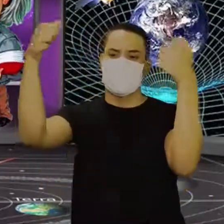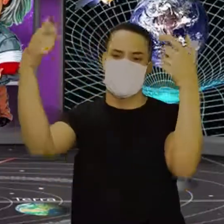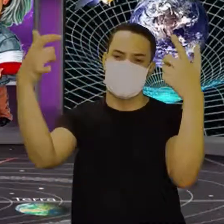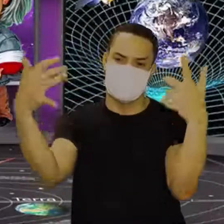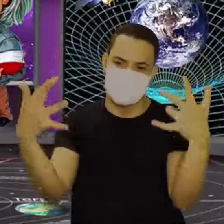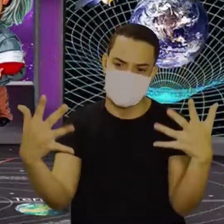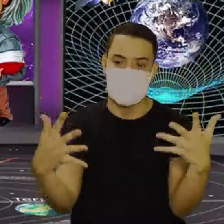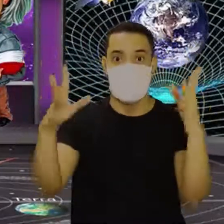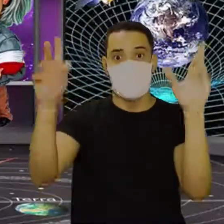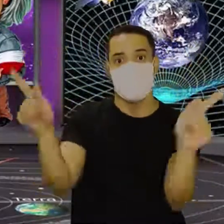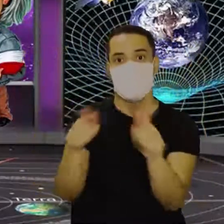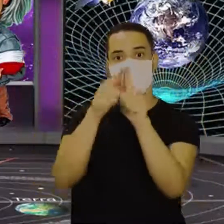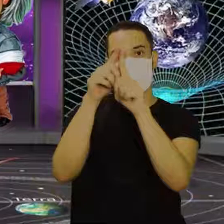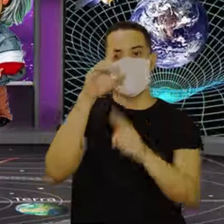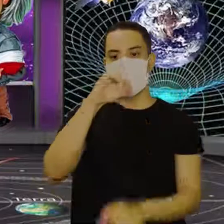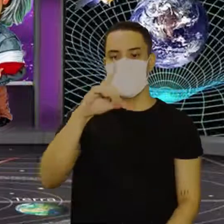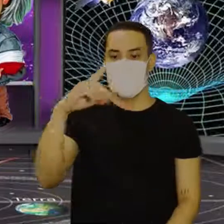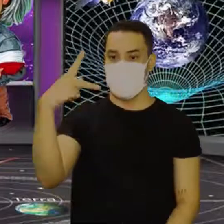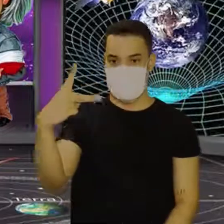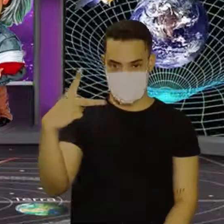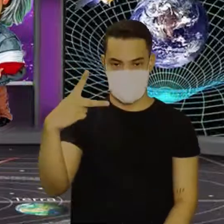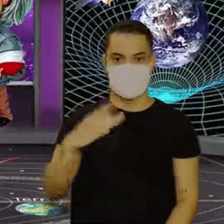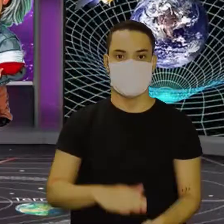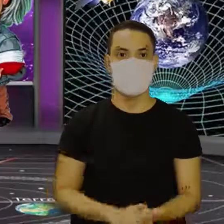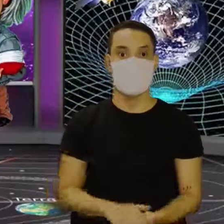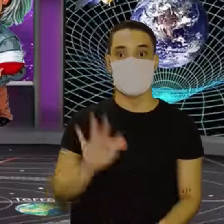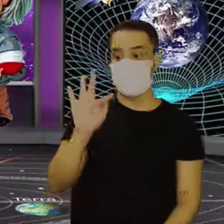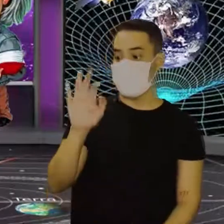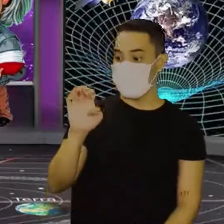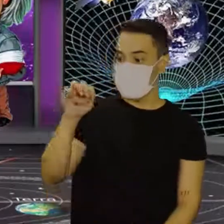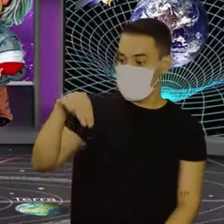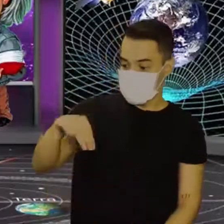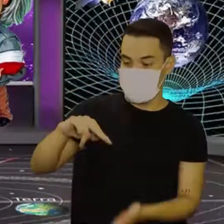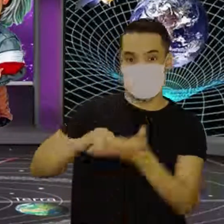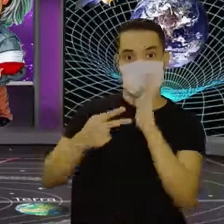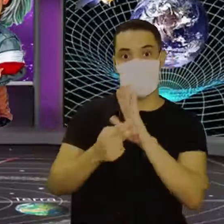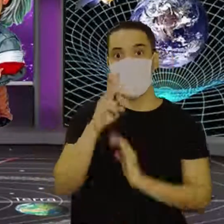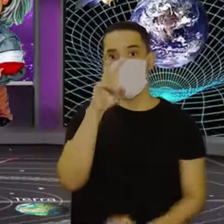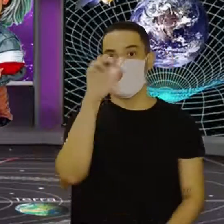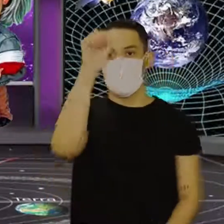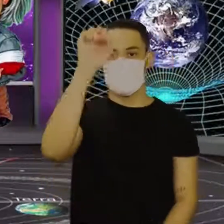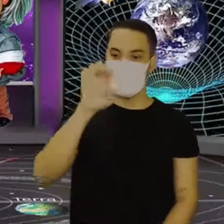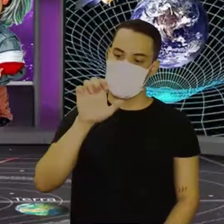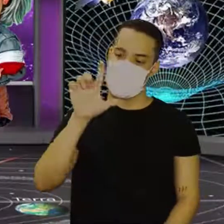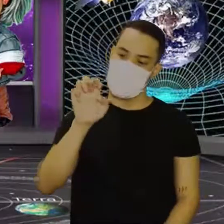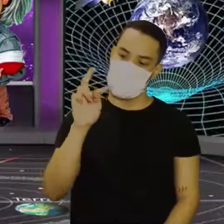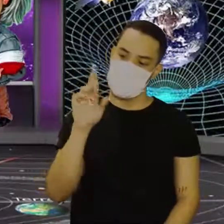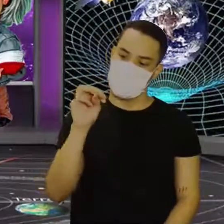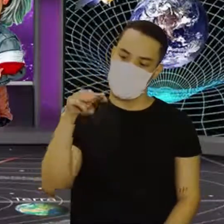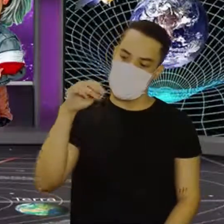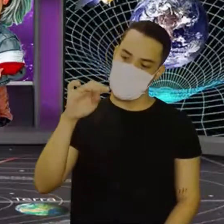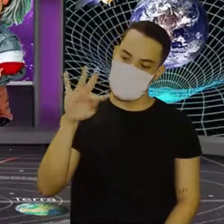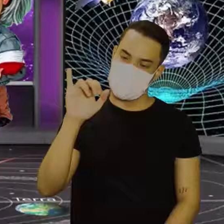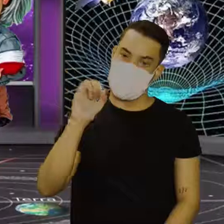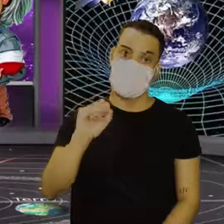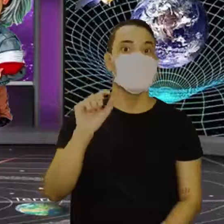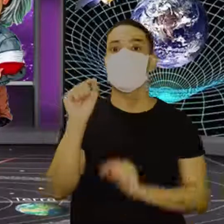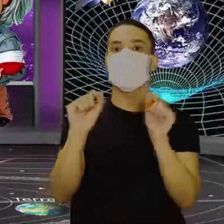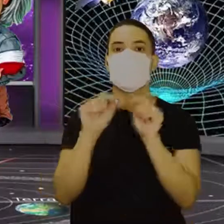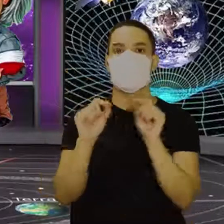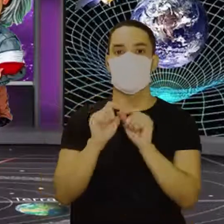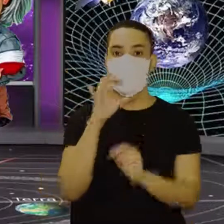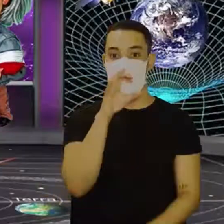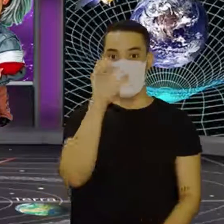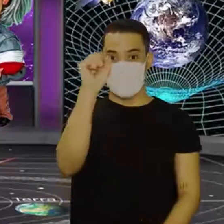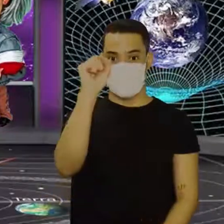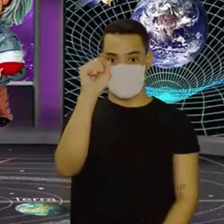coloca DDP, beleza? E a FEM é força eletromotriz, é o que vai fazer o elétron se mover dentro da bateria. Então, para